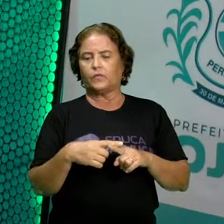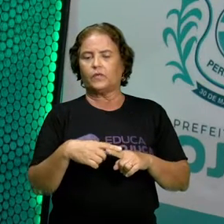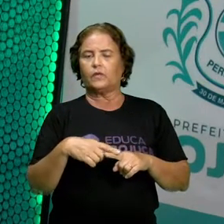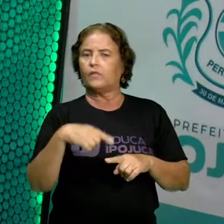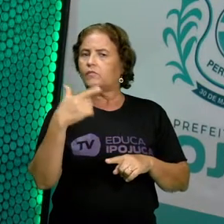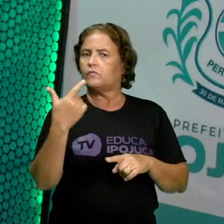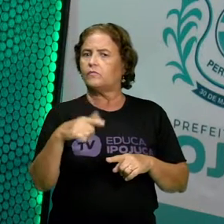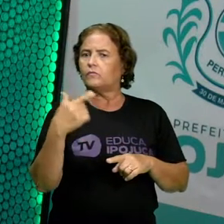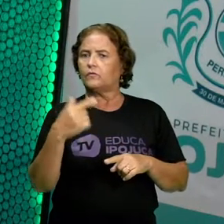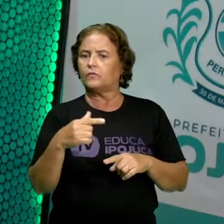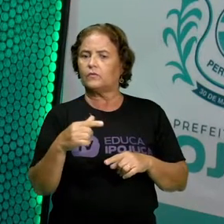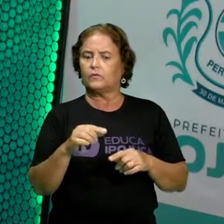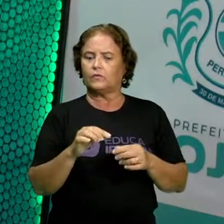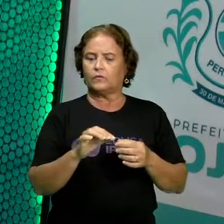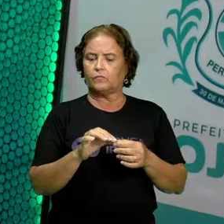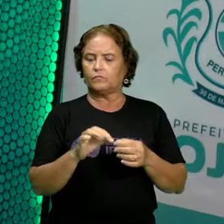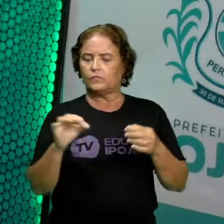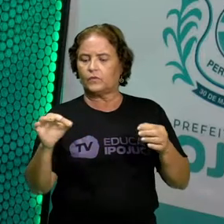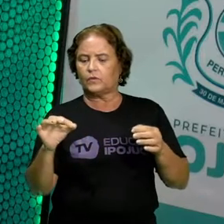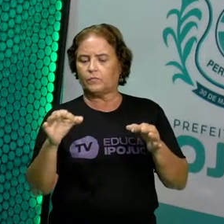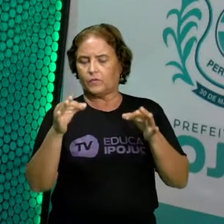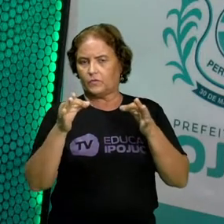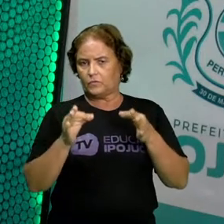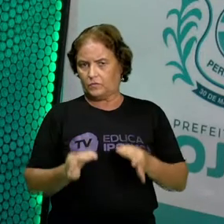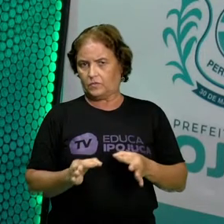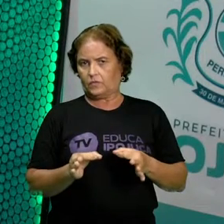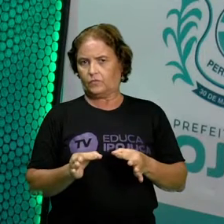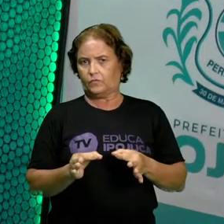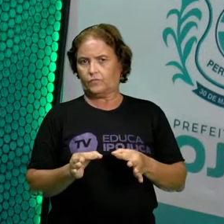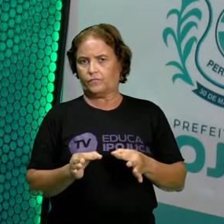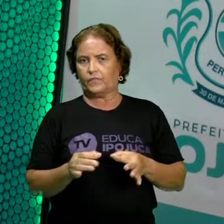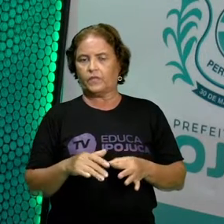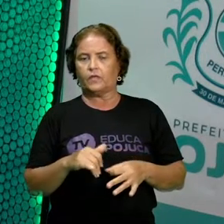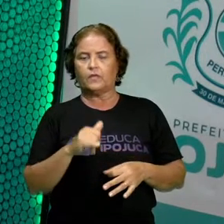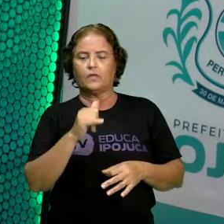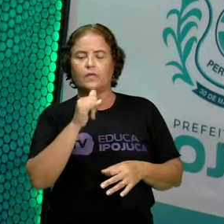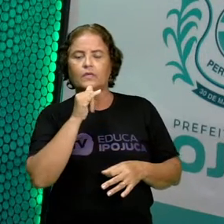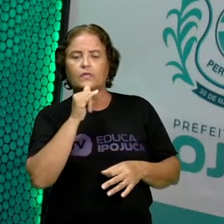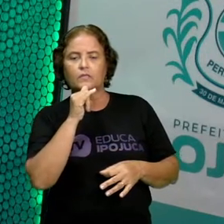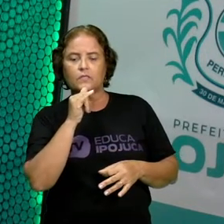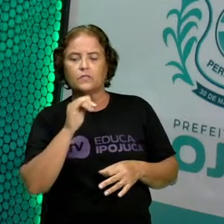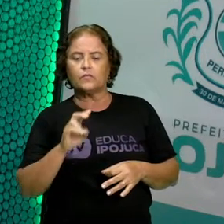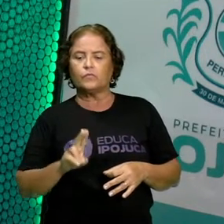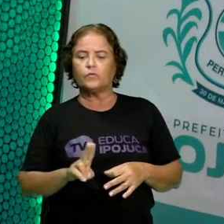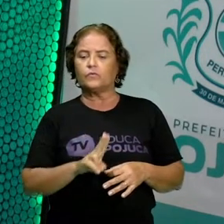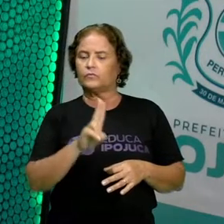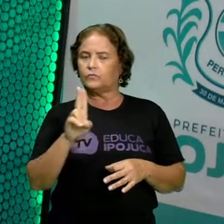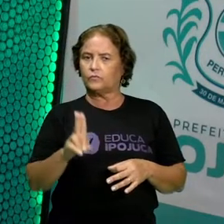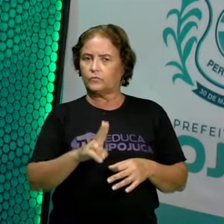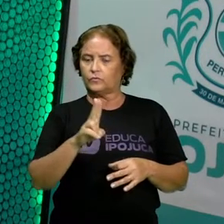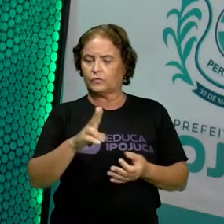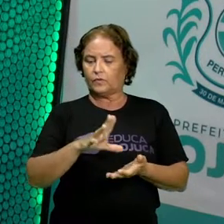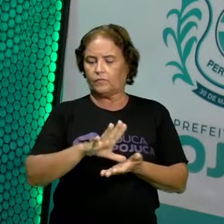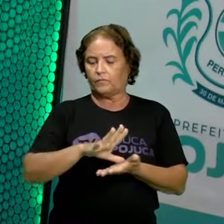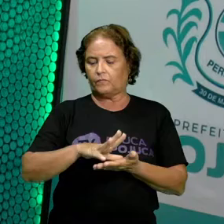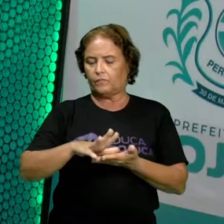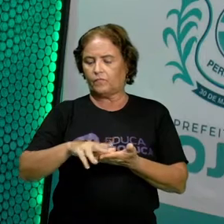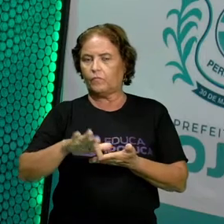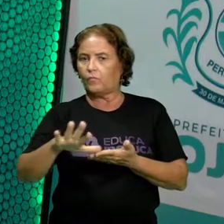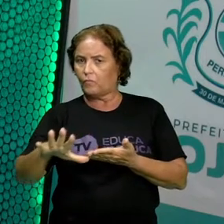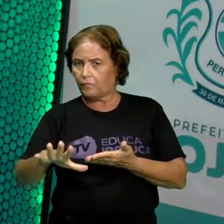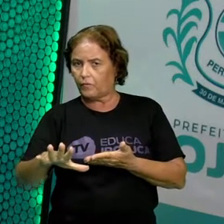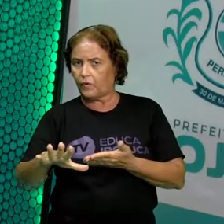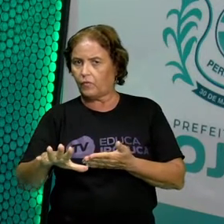tamanho exato. Por exemplo, se eu utilizasse o meu palmo para medir um espaço e